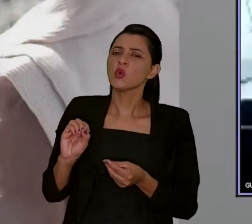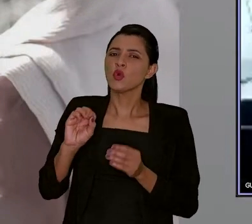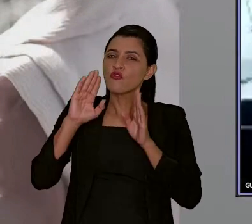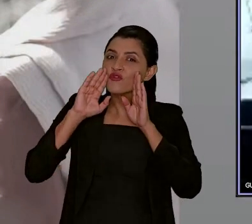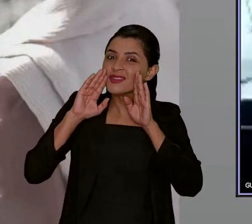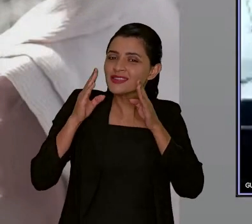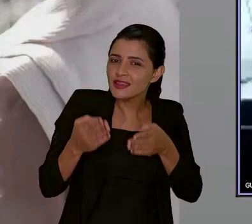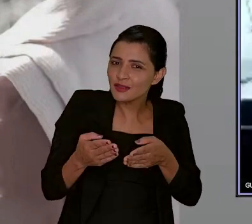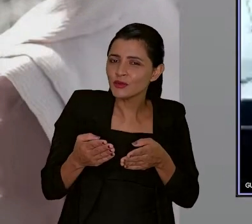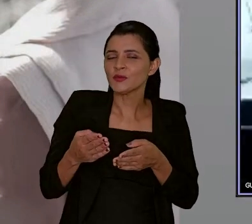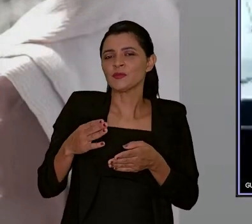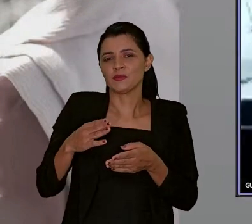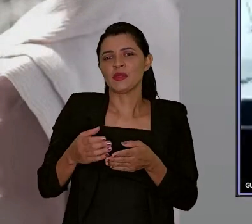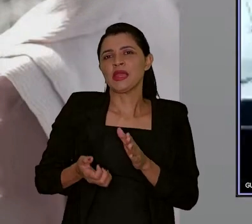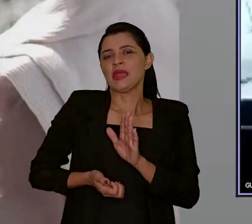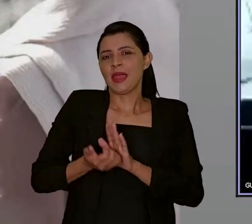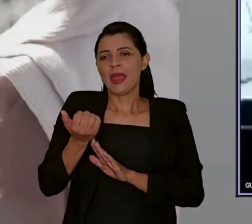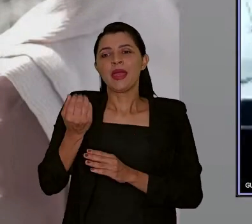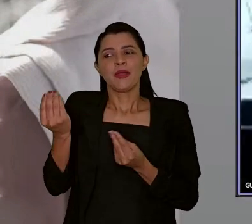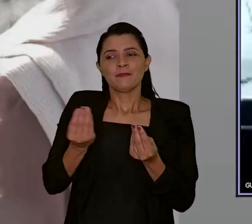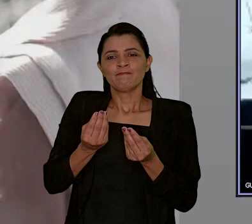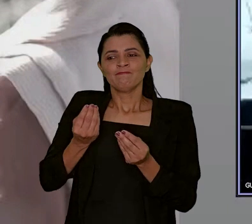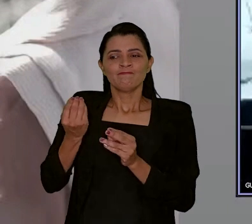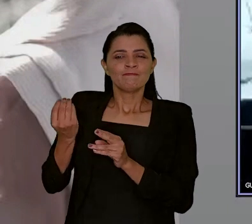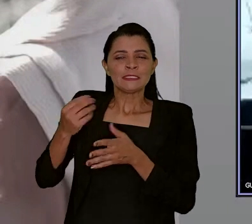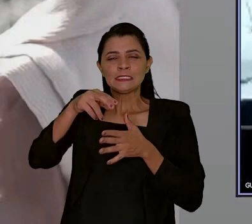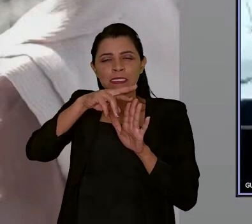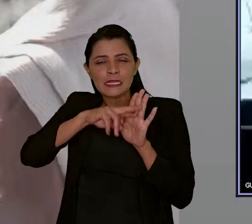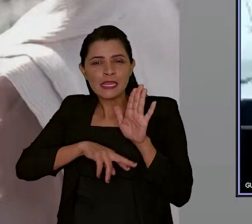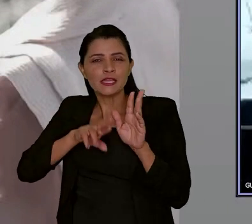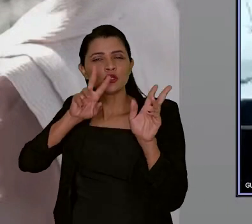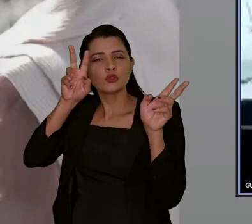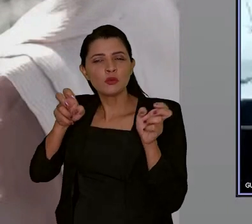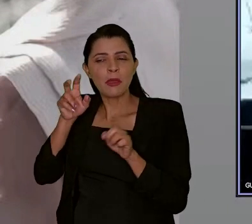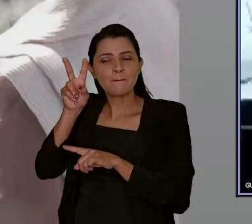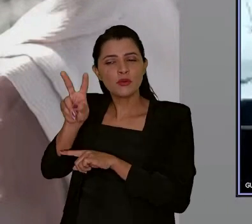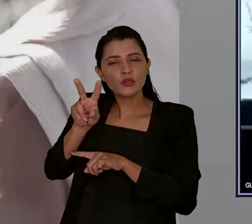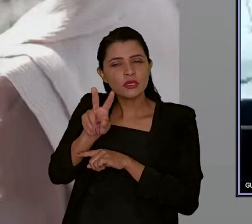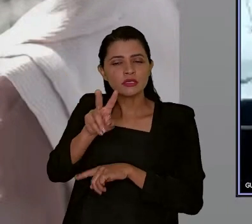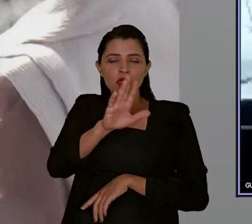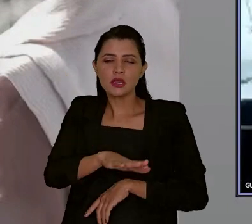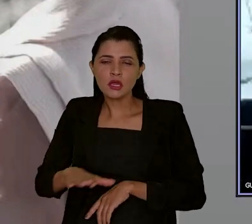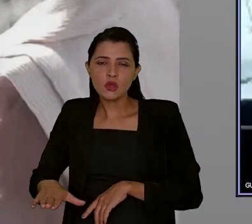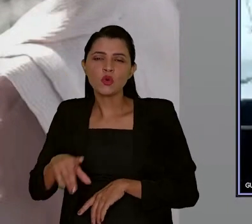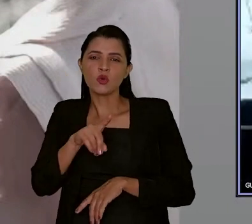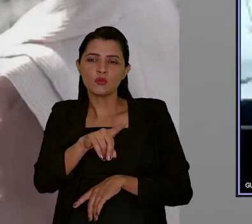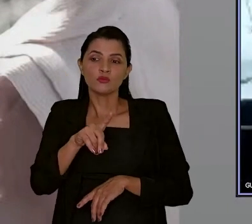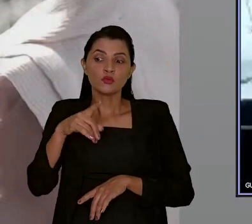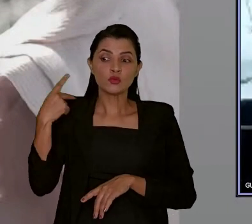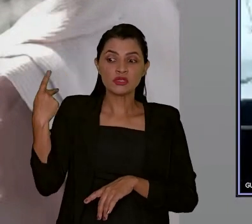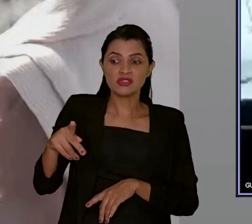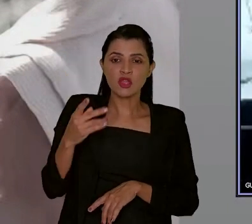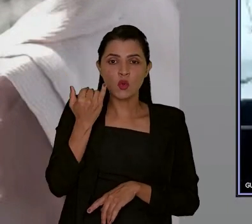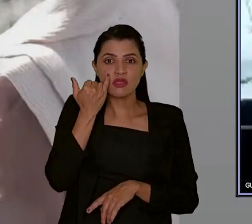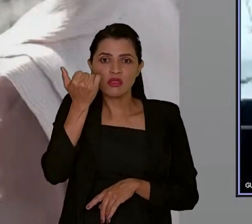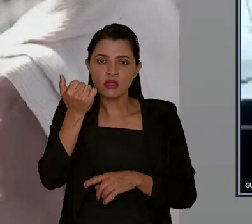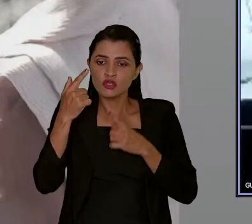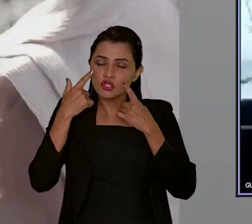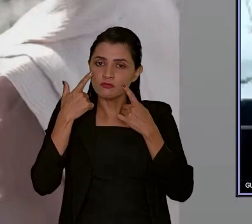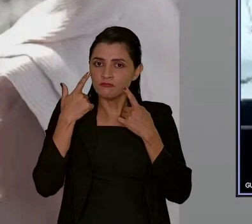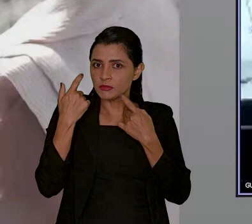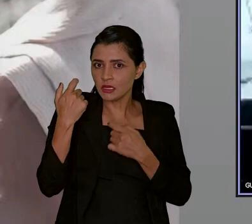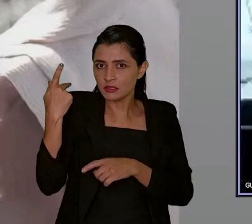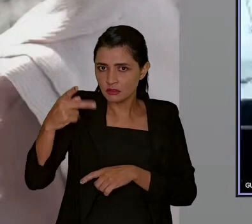à proteção da criança, principalmente sob o enfoque do seu superior interesse, ou, na expressão que no Brasil é